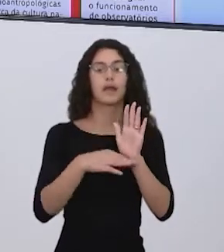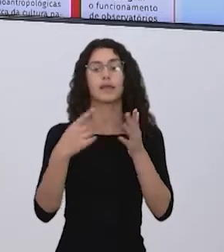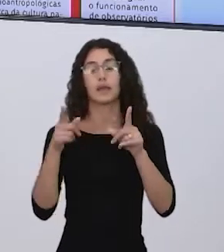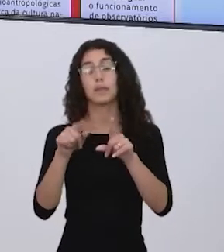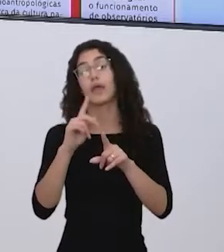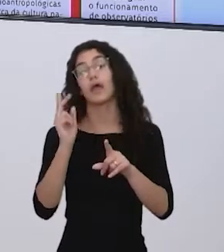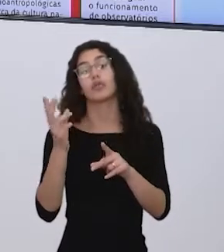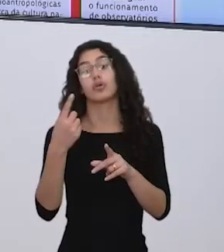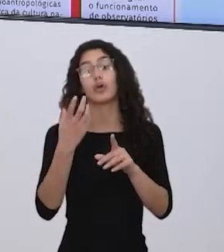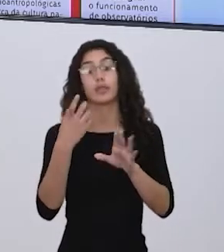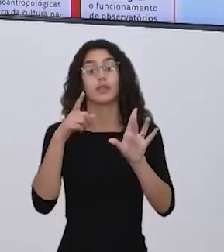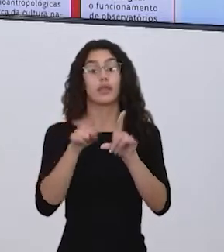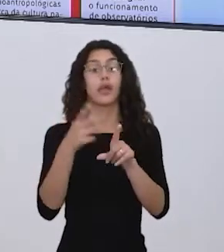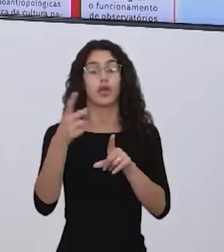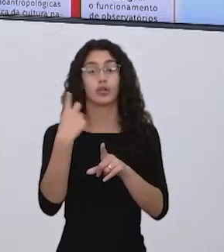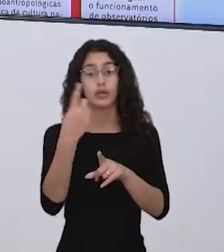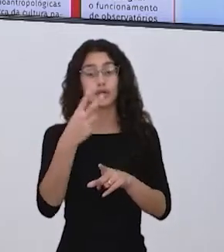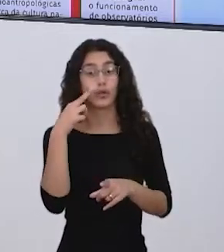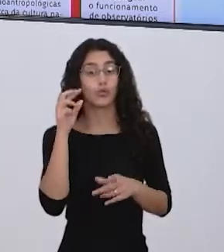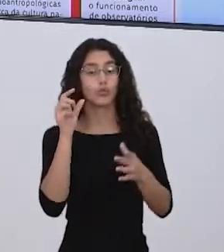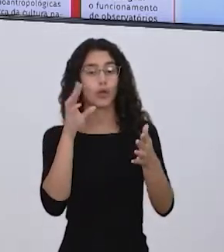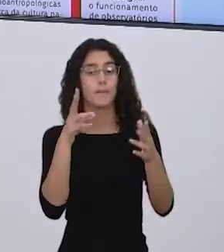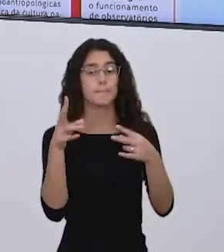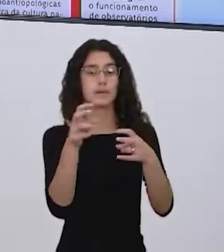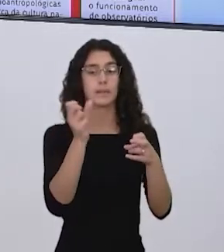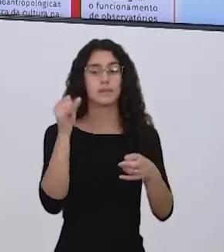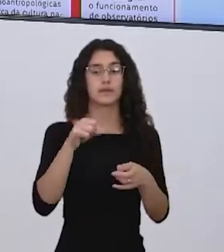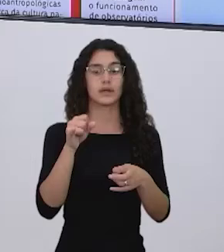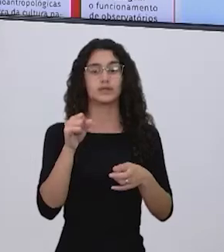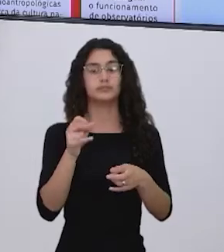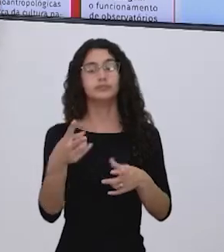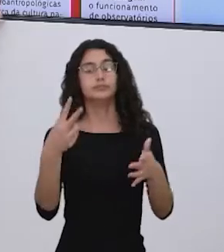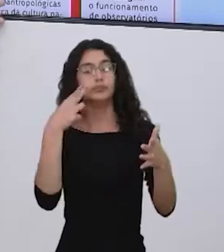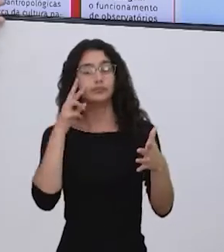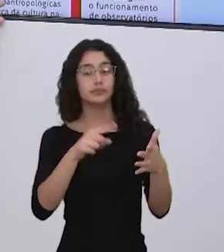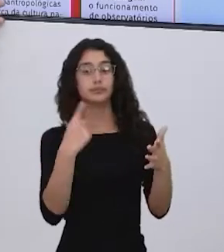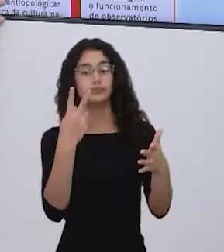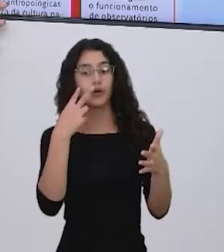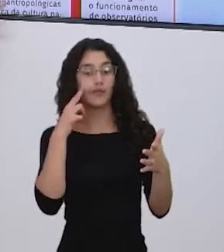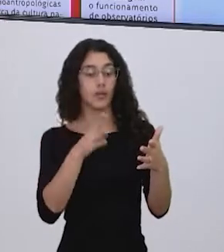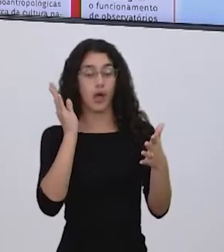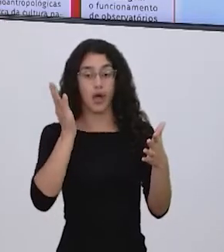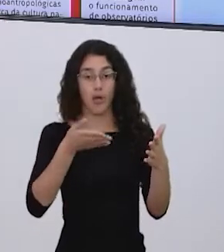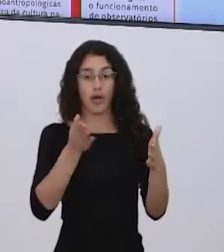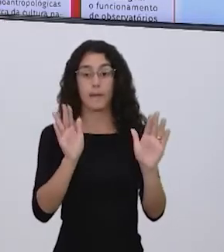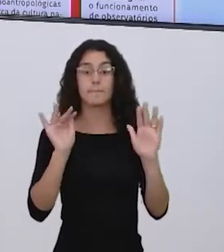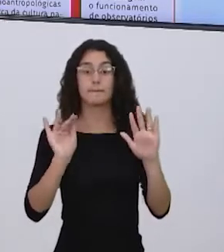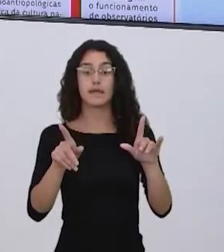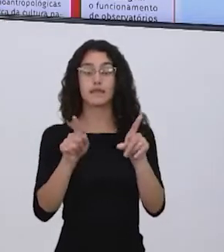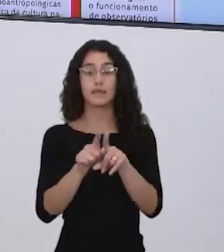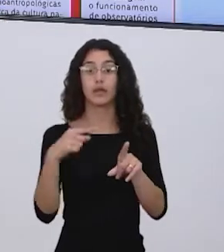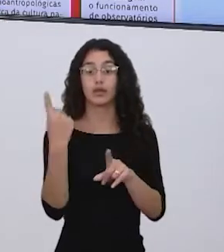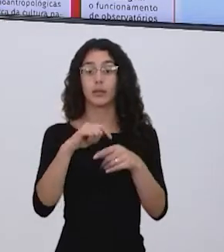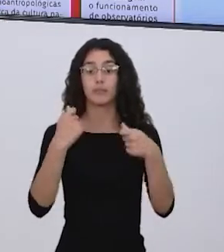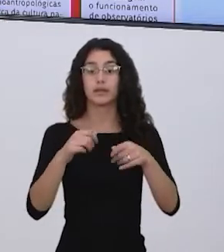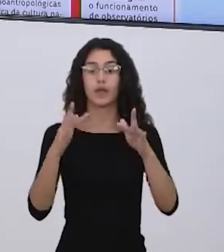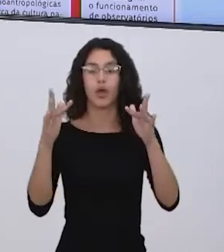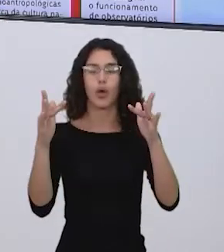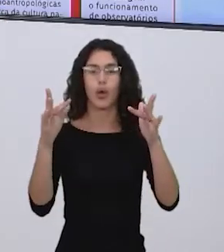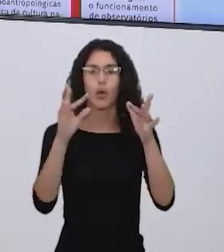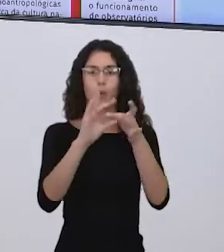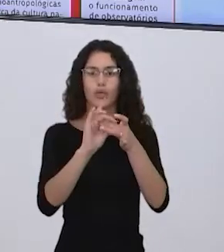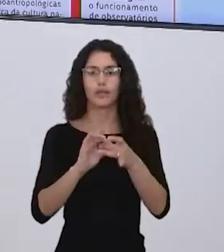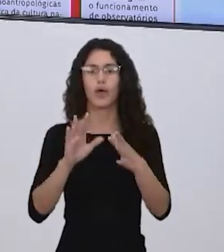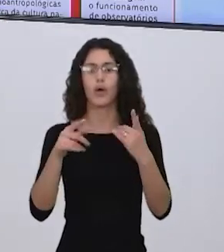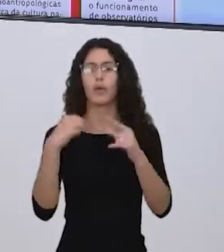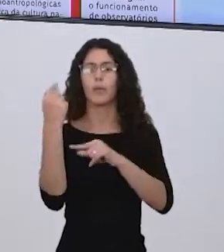é onde eu quero que também a gente não só olhe se a gente viu o que a gente tinha que ver aqui, mas que a gente também linke qual